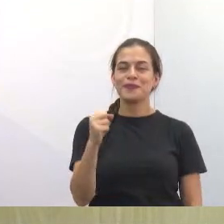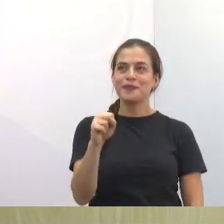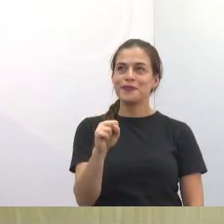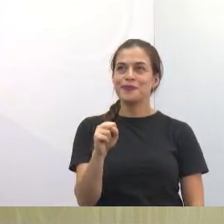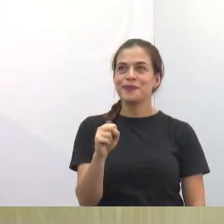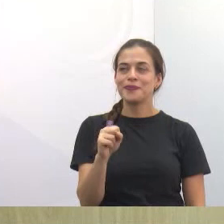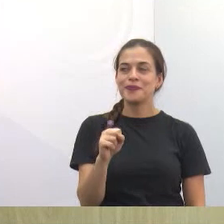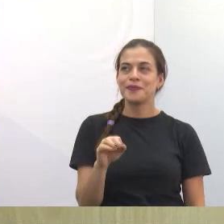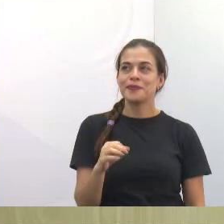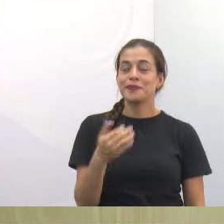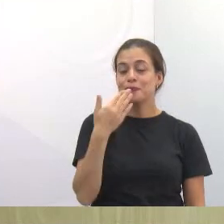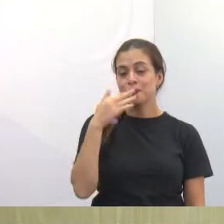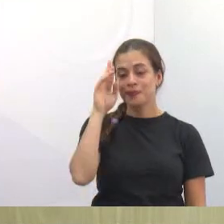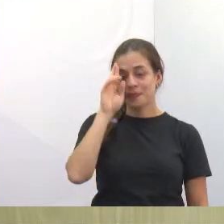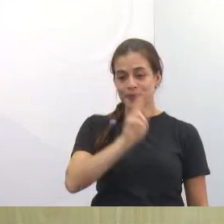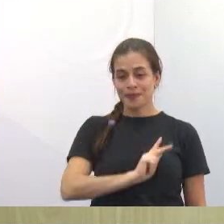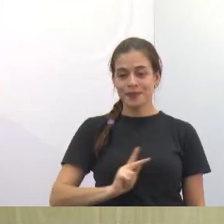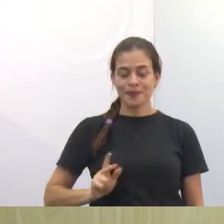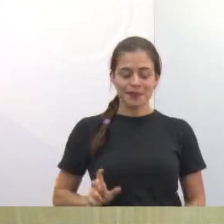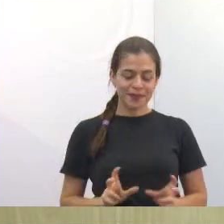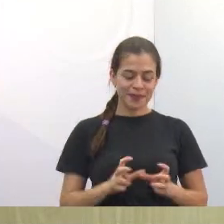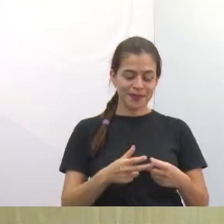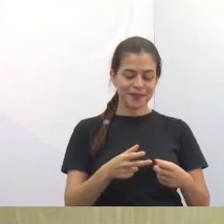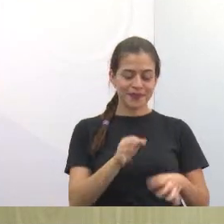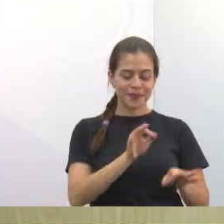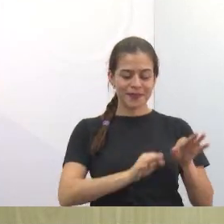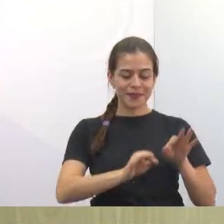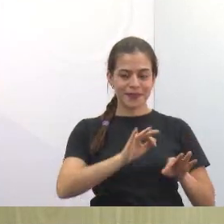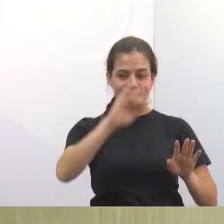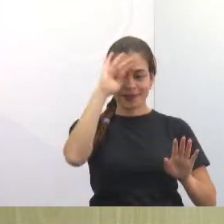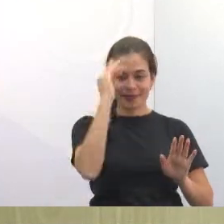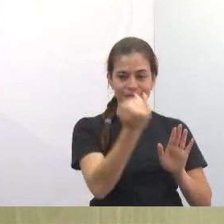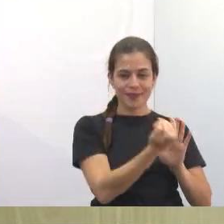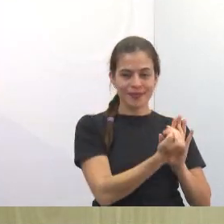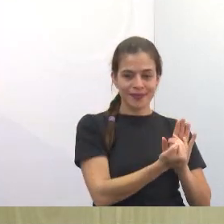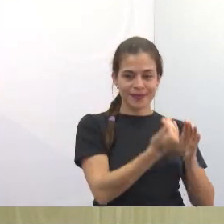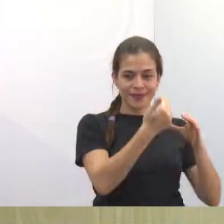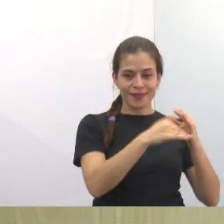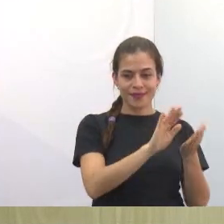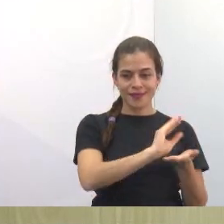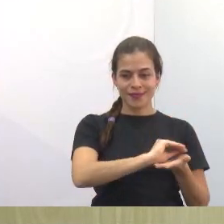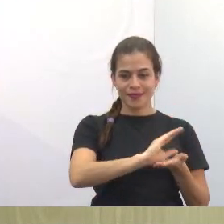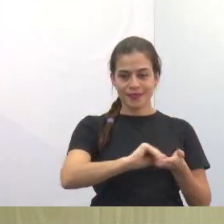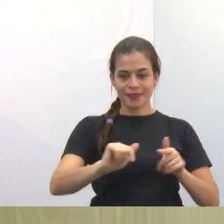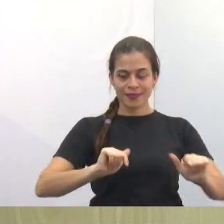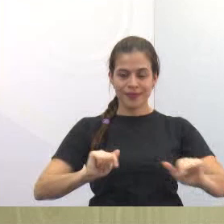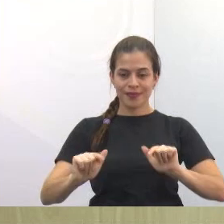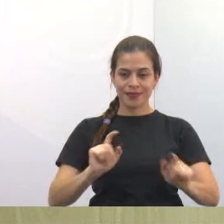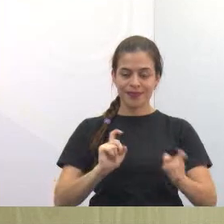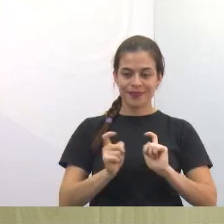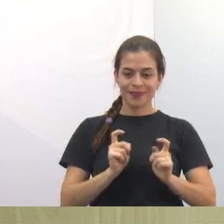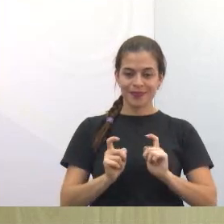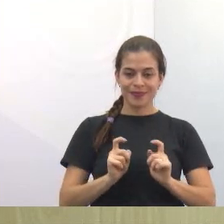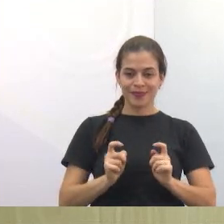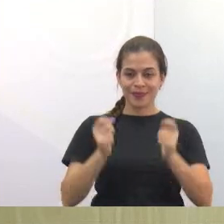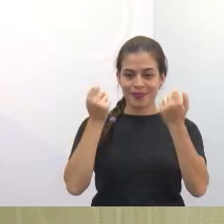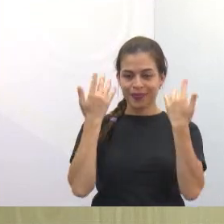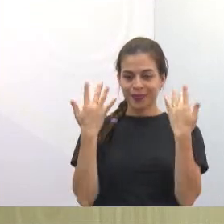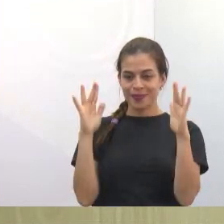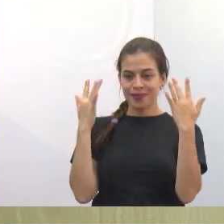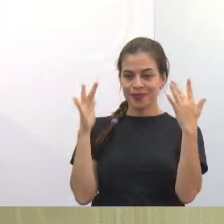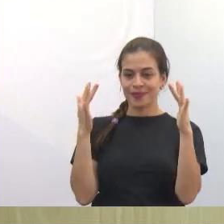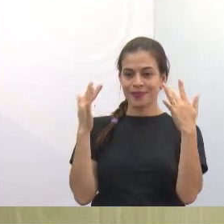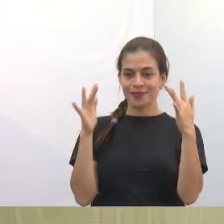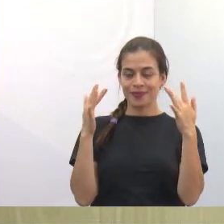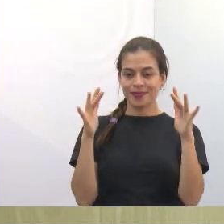568/2025. Requeremos, excelentíssimo senhor presidente dessa casa, cumpridas as formalidades regimentais, conste na ata dos trabalhos dessa sessão, registro moção congratulatória